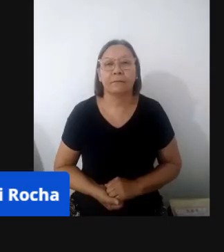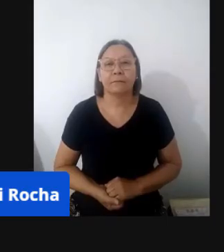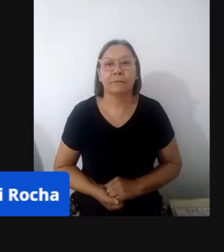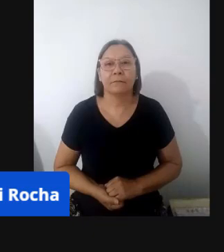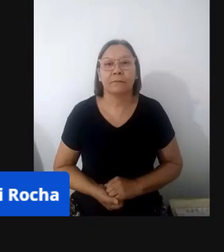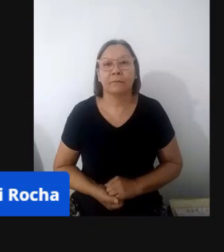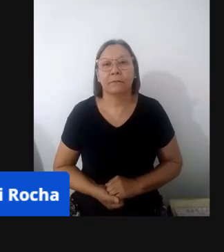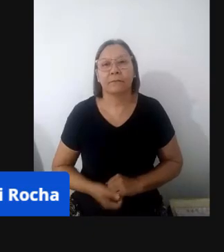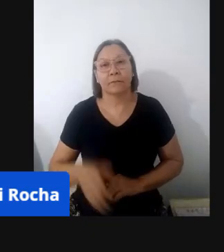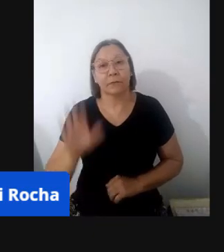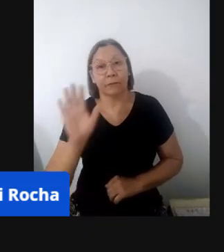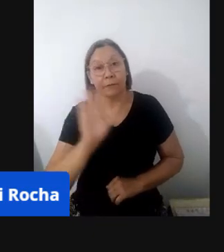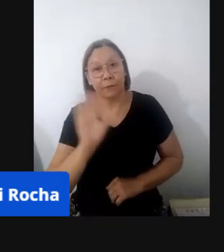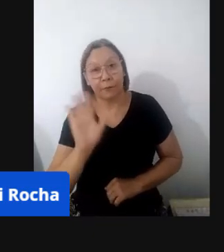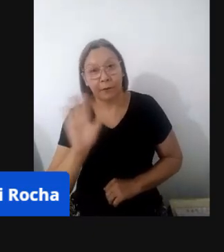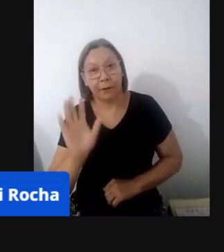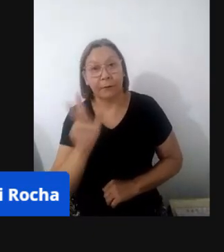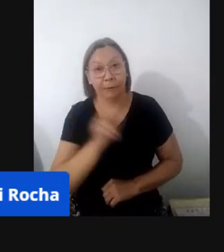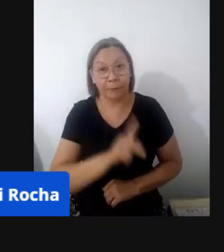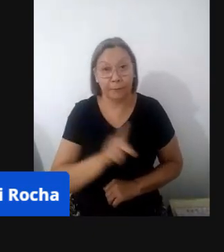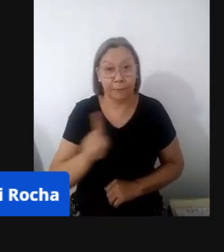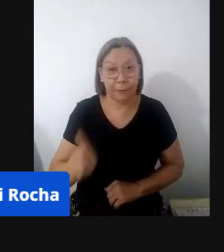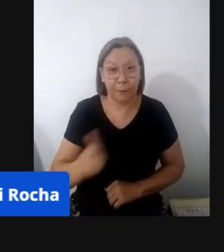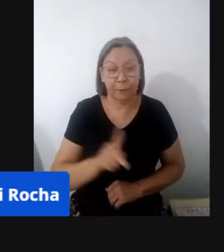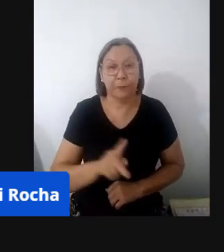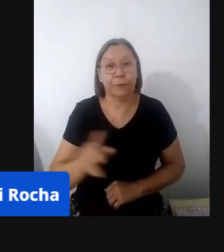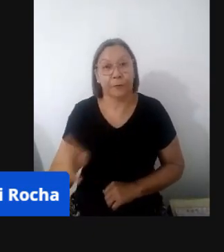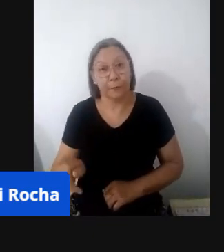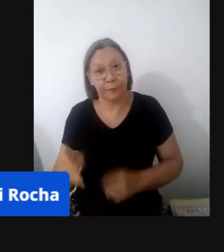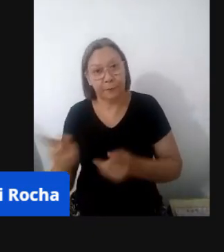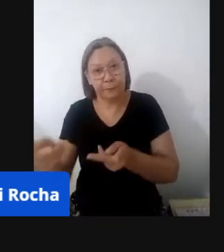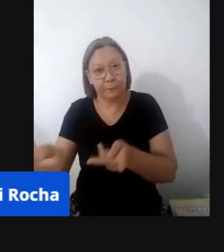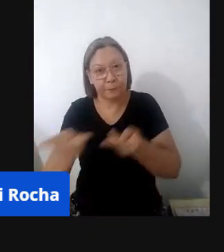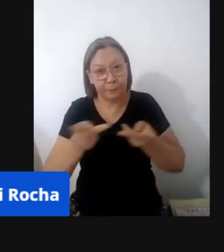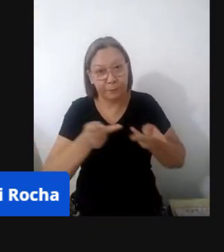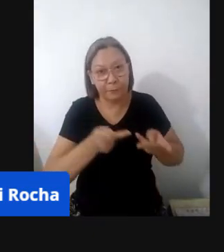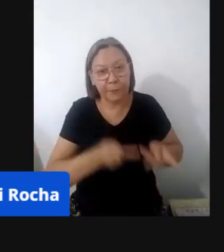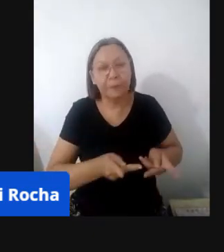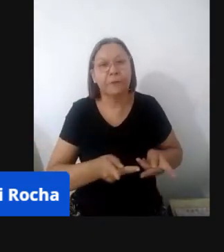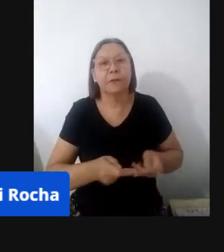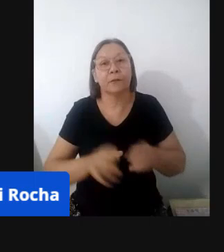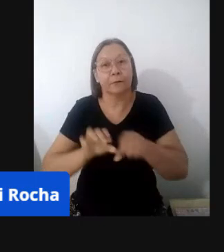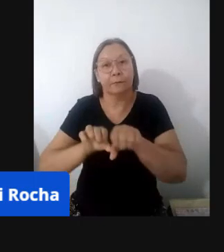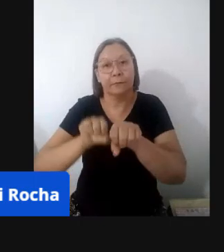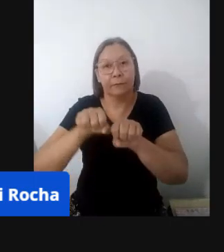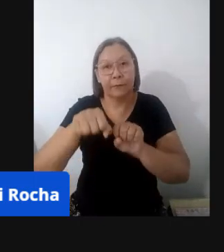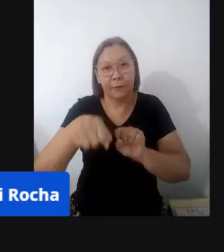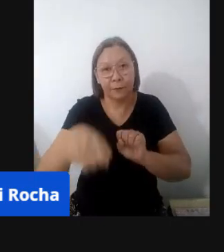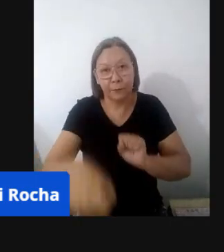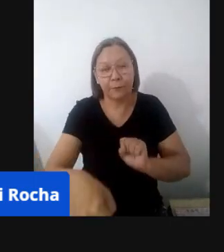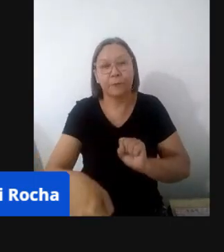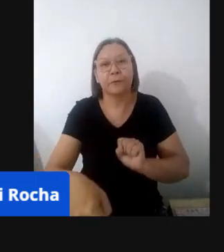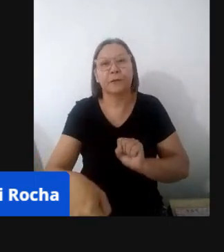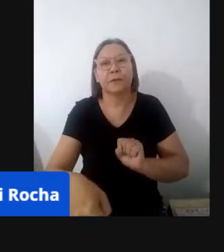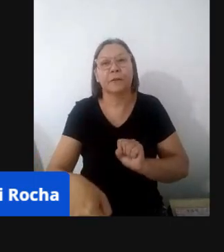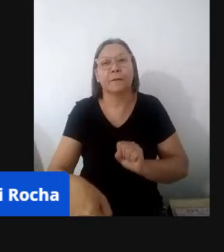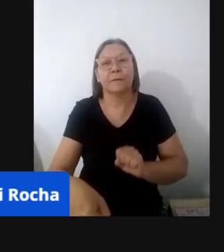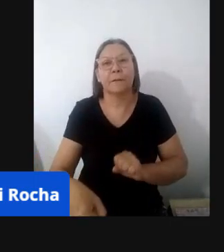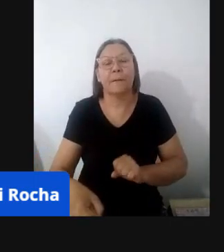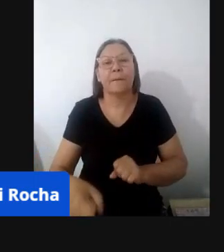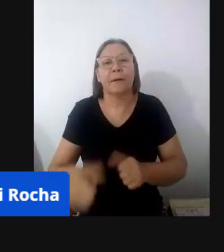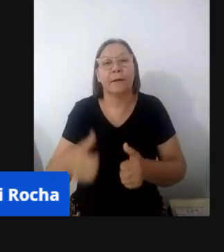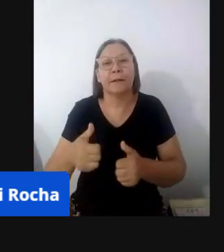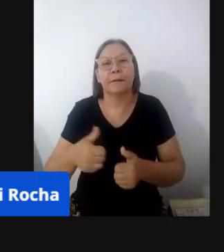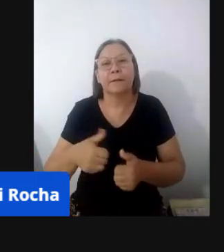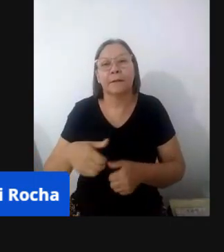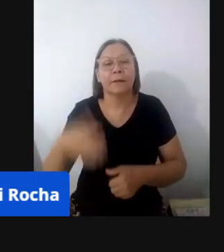Olá, professores e professoras, sejam todos bem-vindos a mais uma formação no nosso programa, a Reflexões